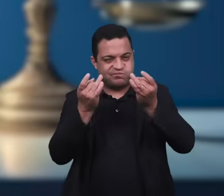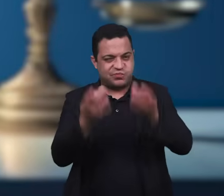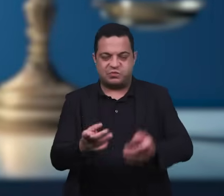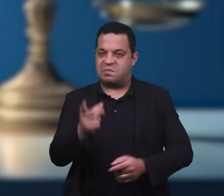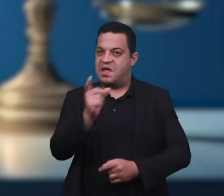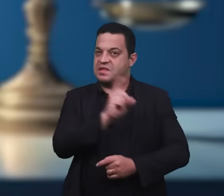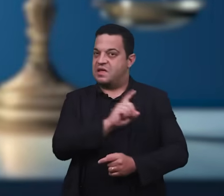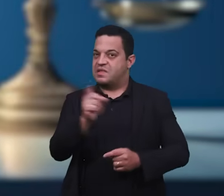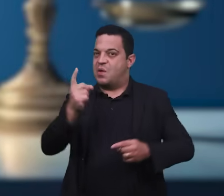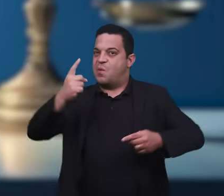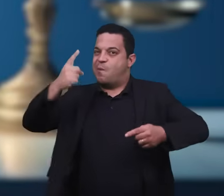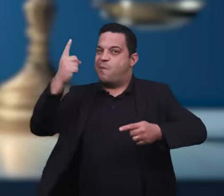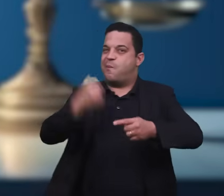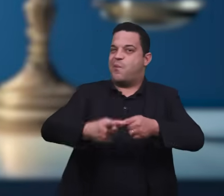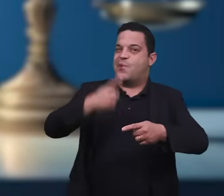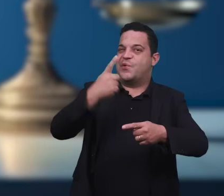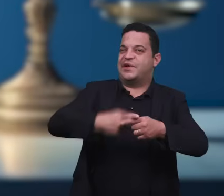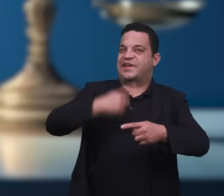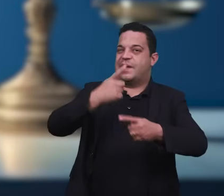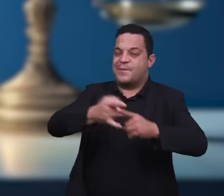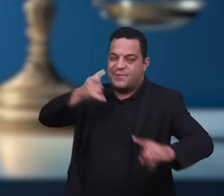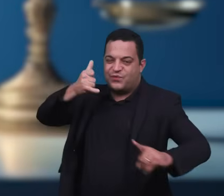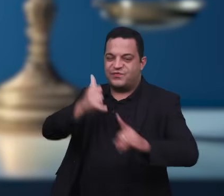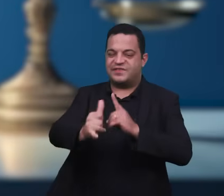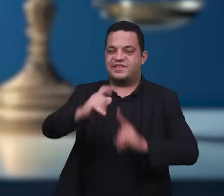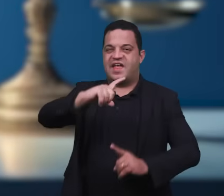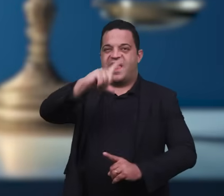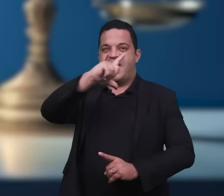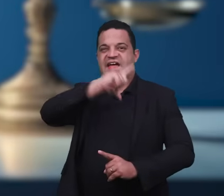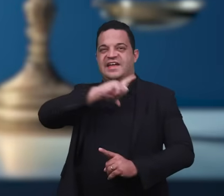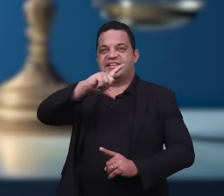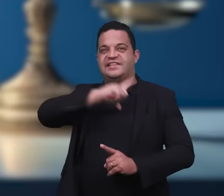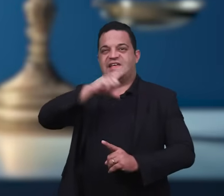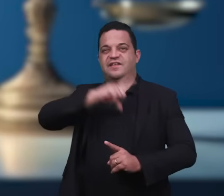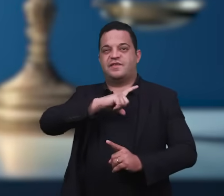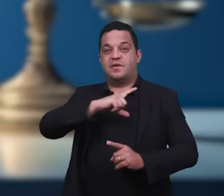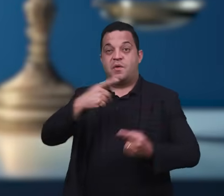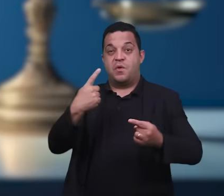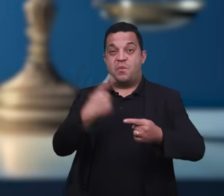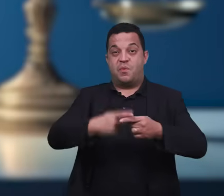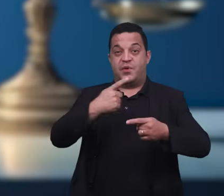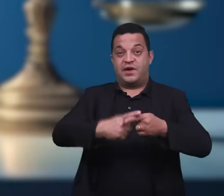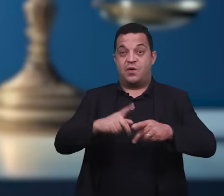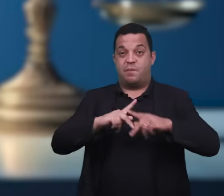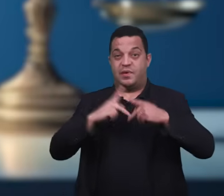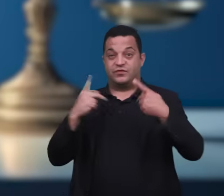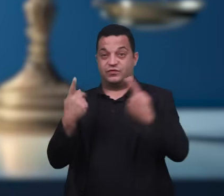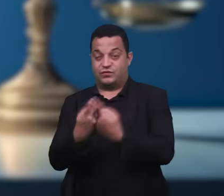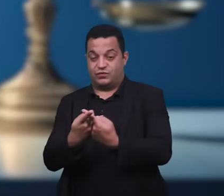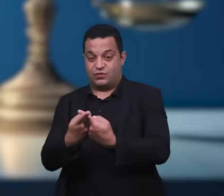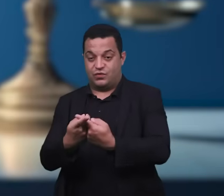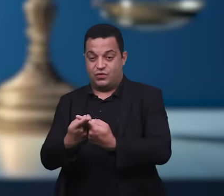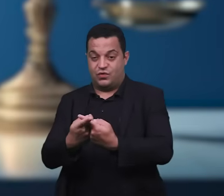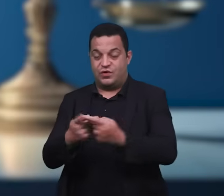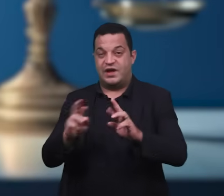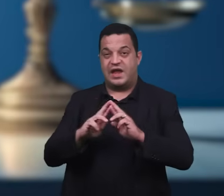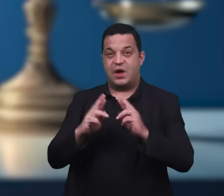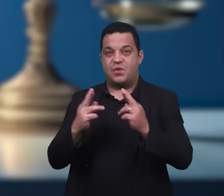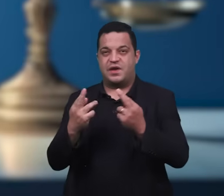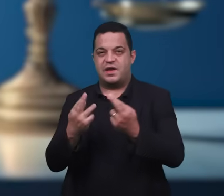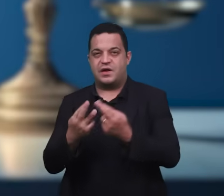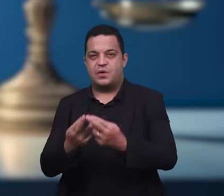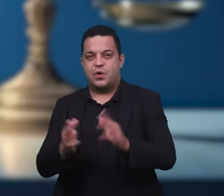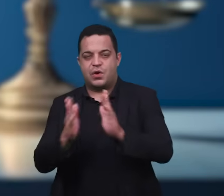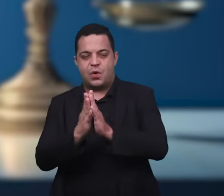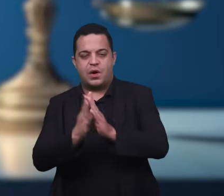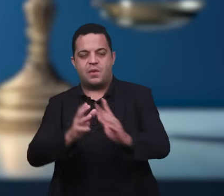ti, o qual te foi dado por profecia, com a imposição das mãos do presbitério. Exatamente.